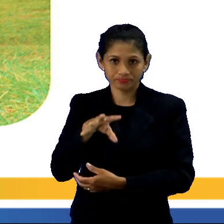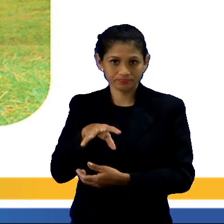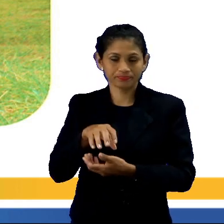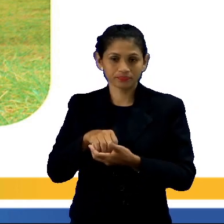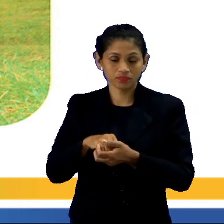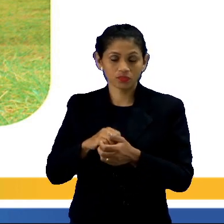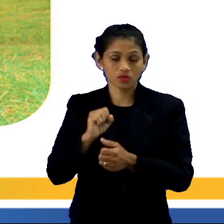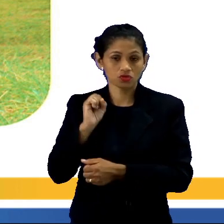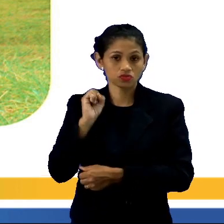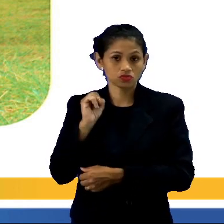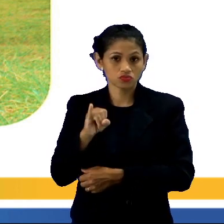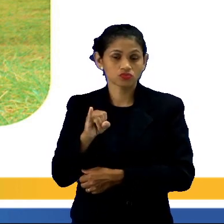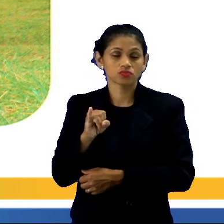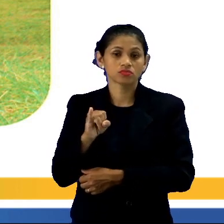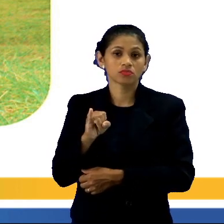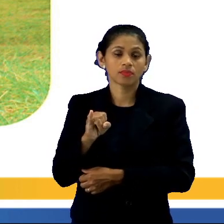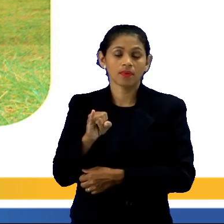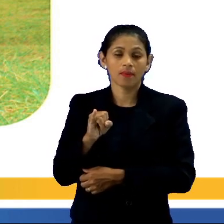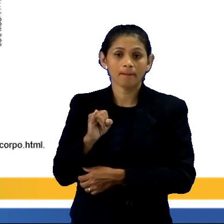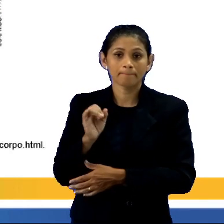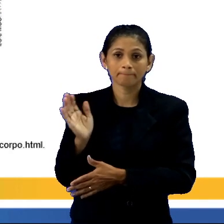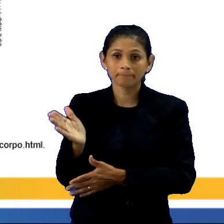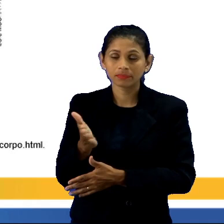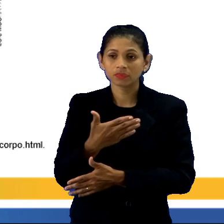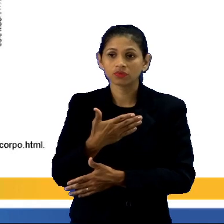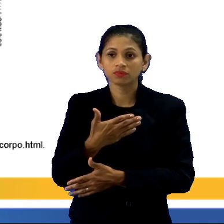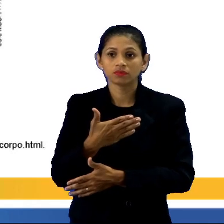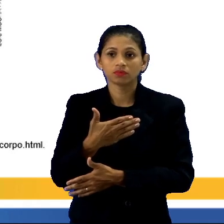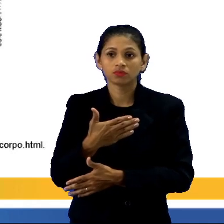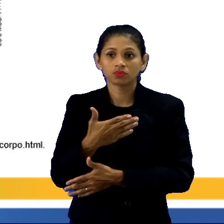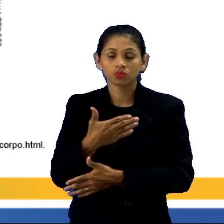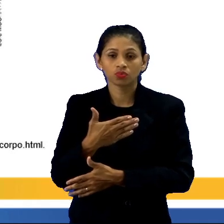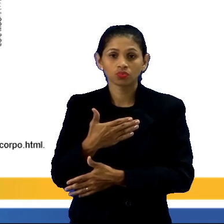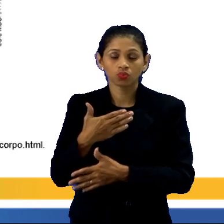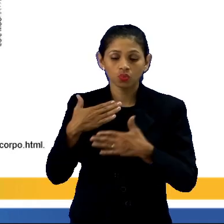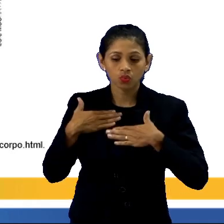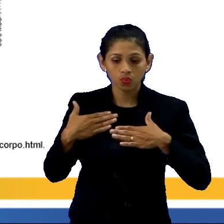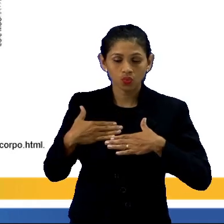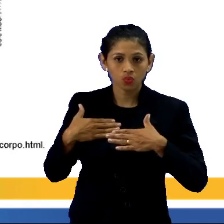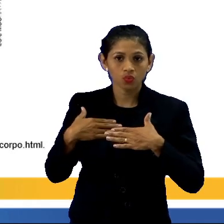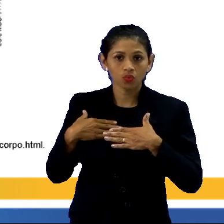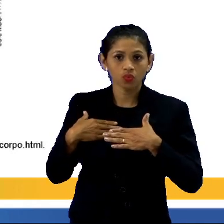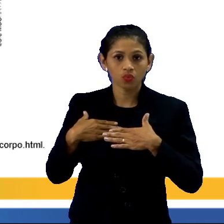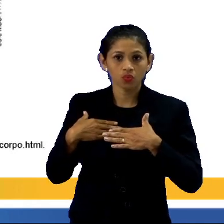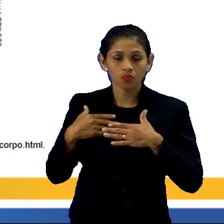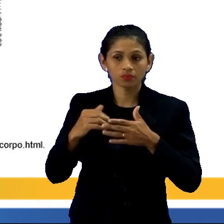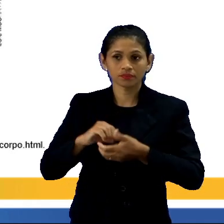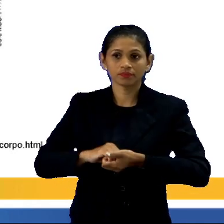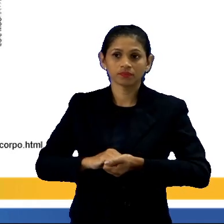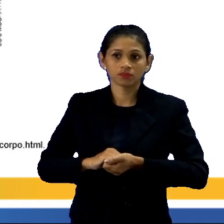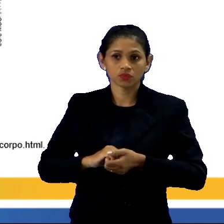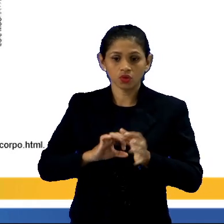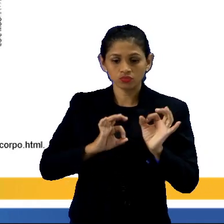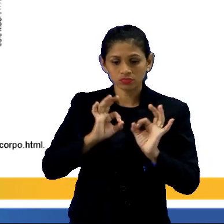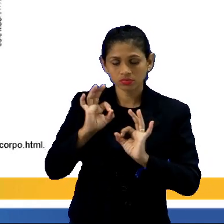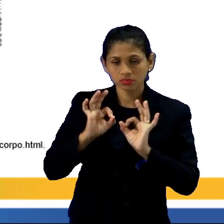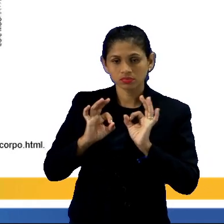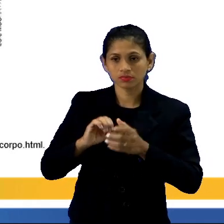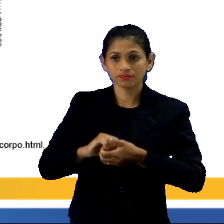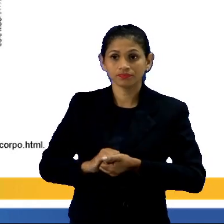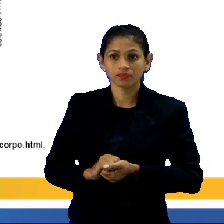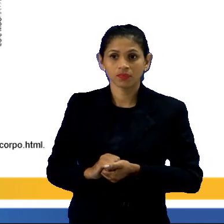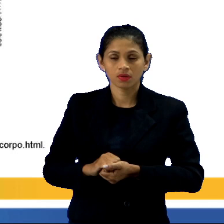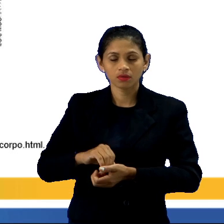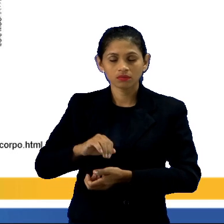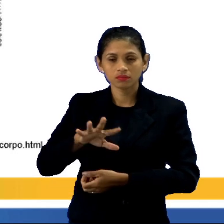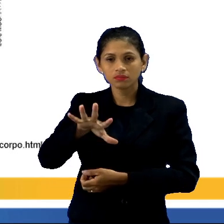passar quando o corpo conseguir ser corrigido. E chegamos aí então ao olfato. O olfato a